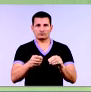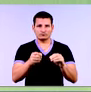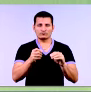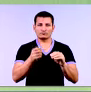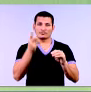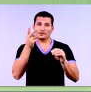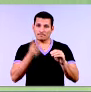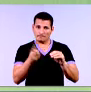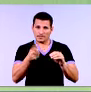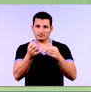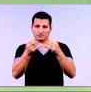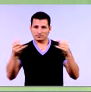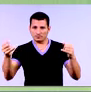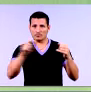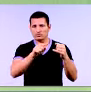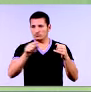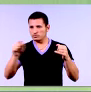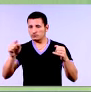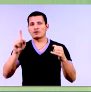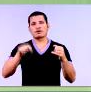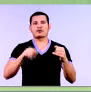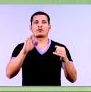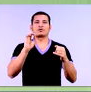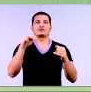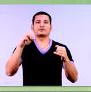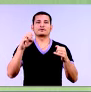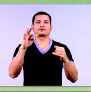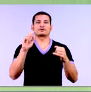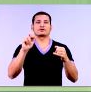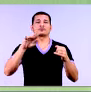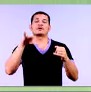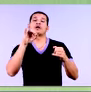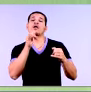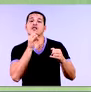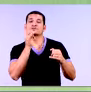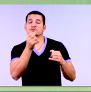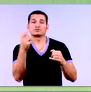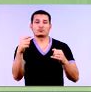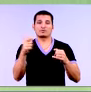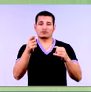na mesma linha, é um comentário. Quando não existem as duas barras,